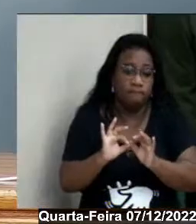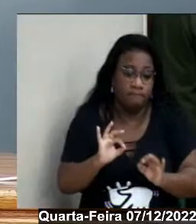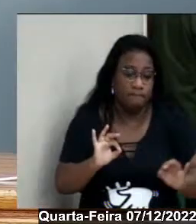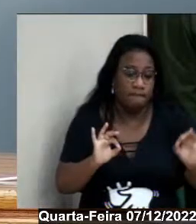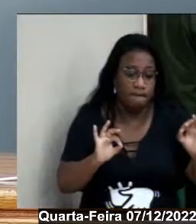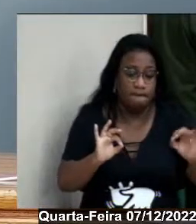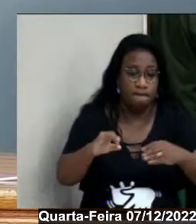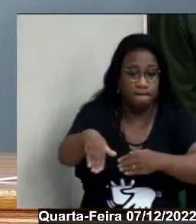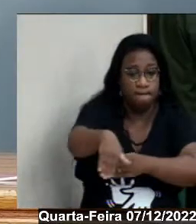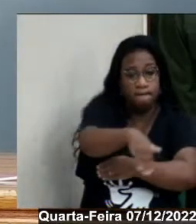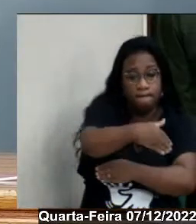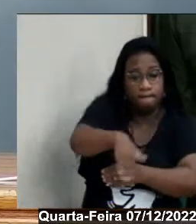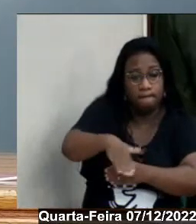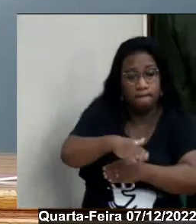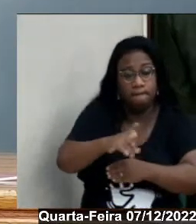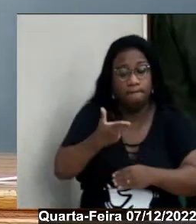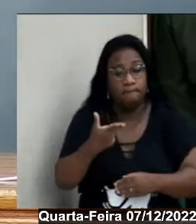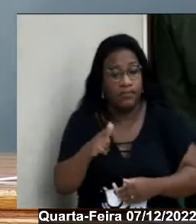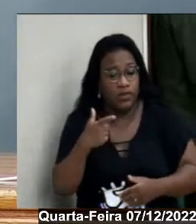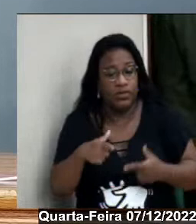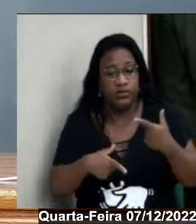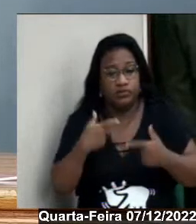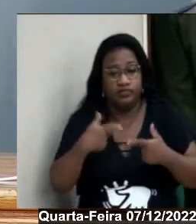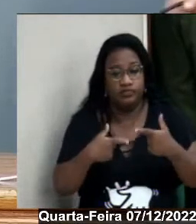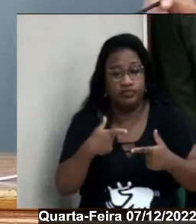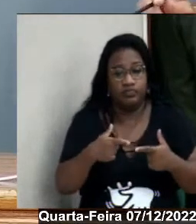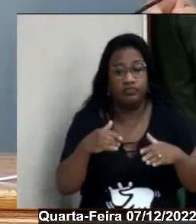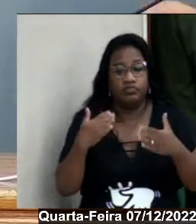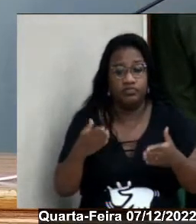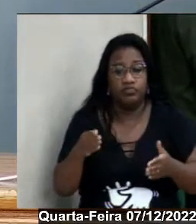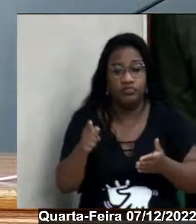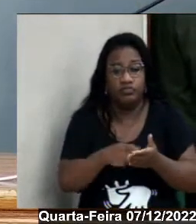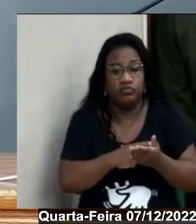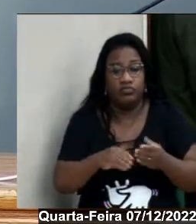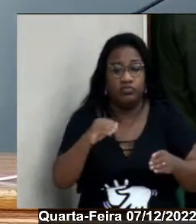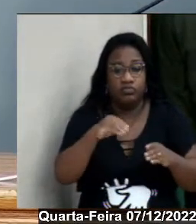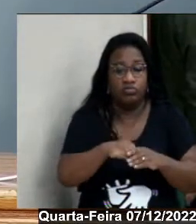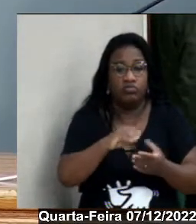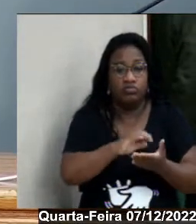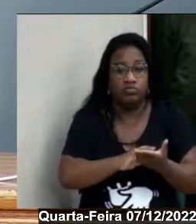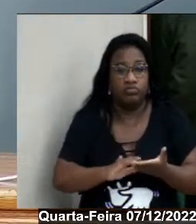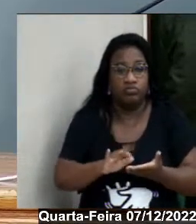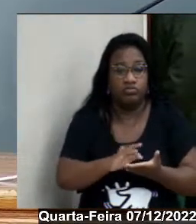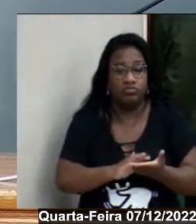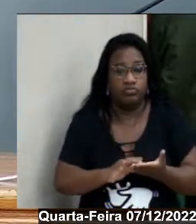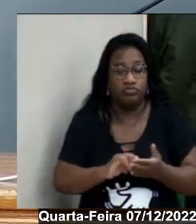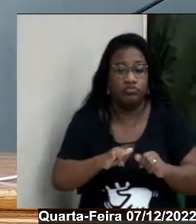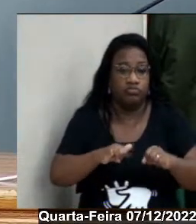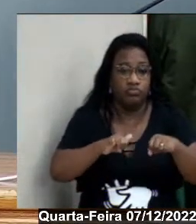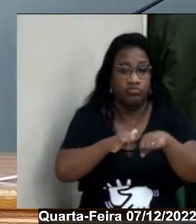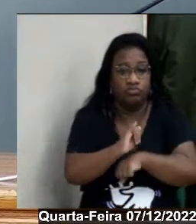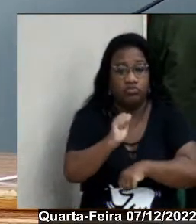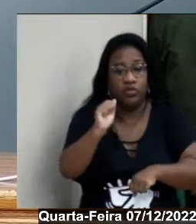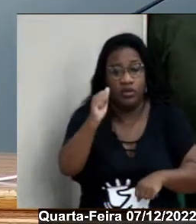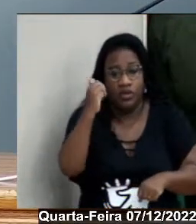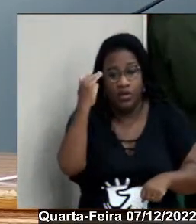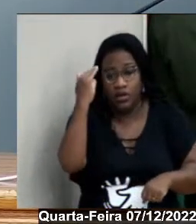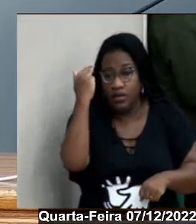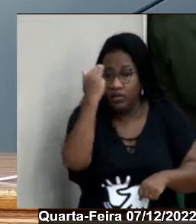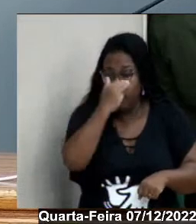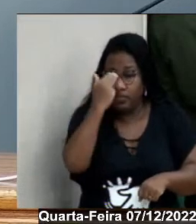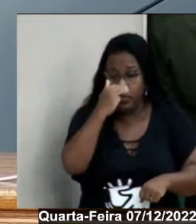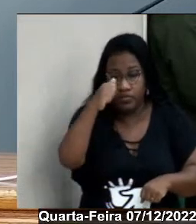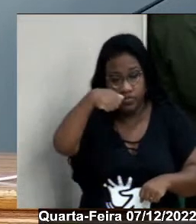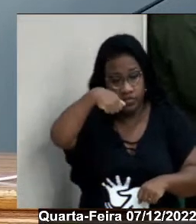de logradouro público e das outras providências. Não havendo discussão, foi a votação aprovada por 12 votos favoráveis, ausência dos vereadores